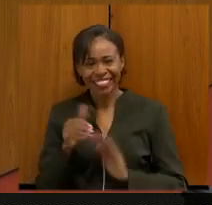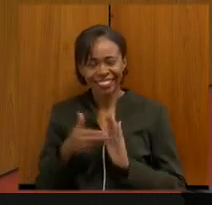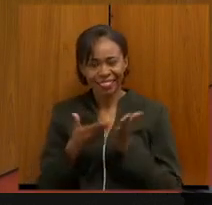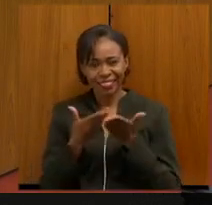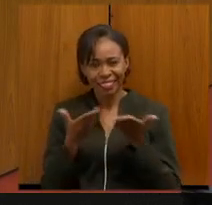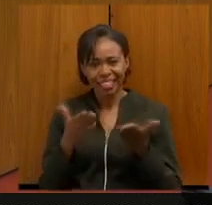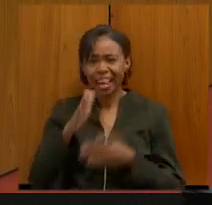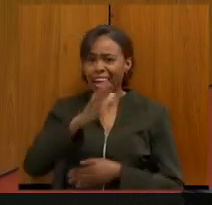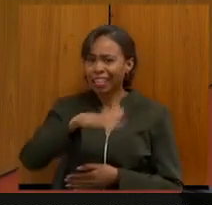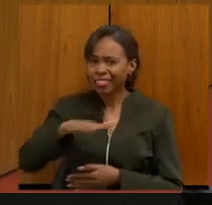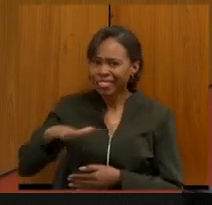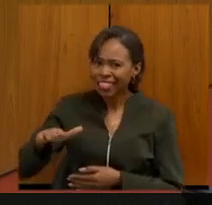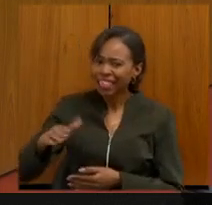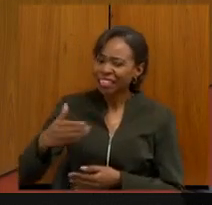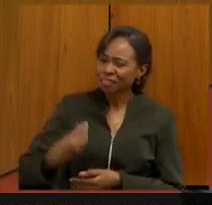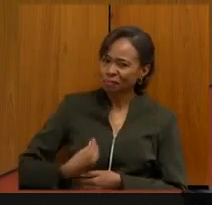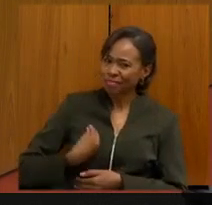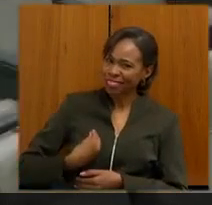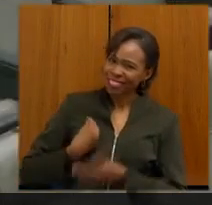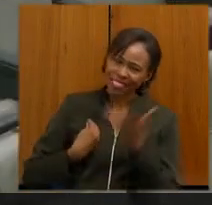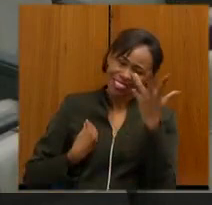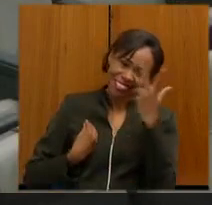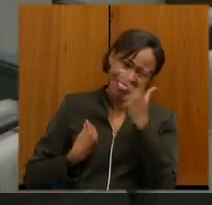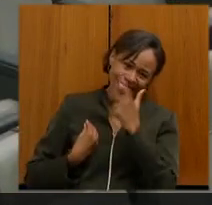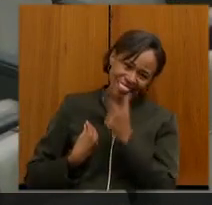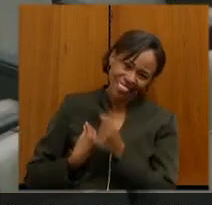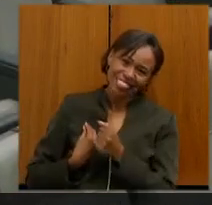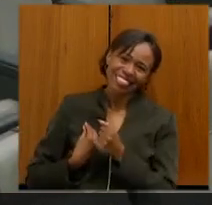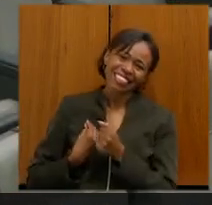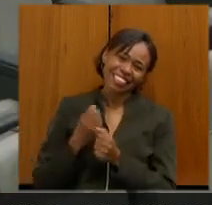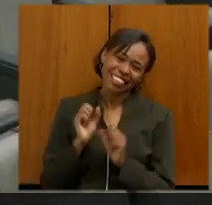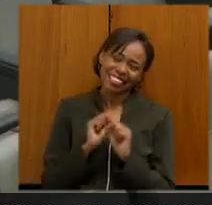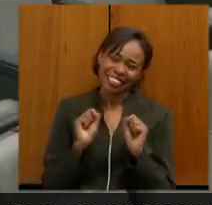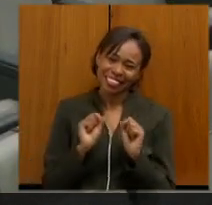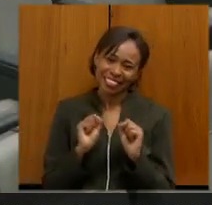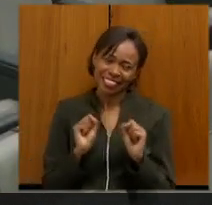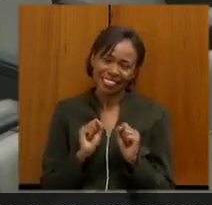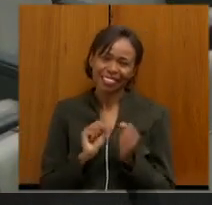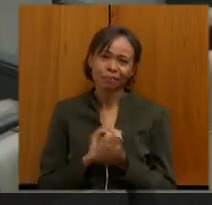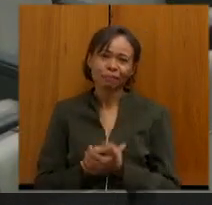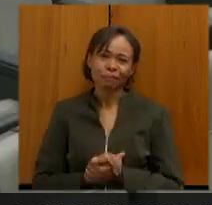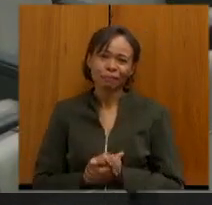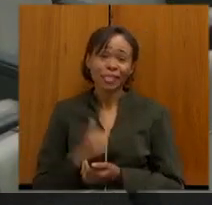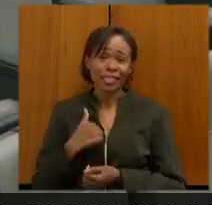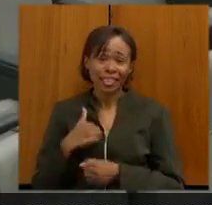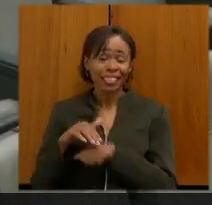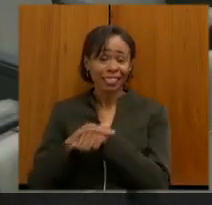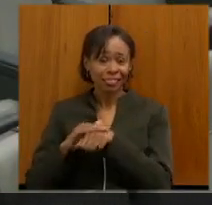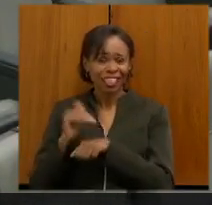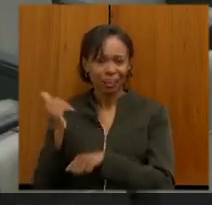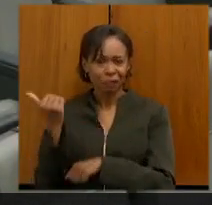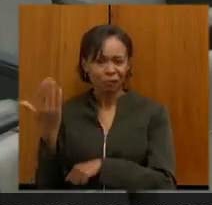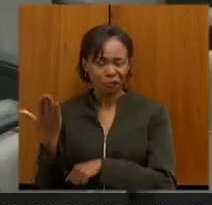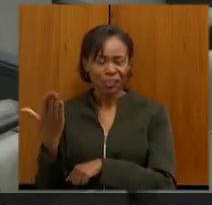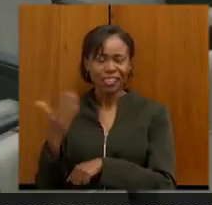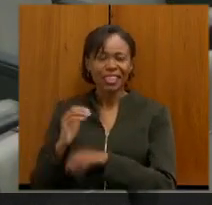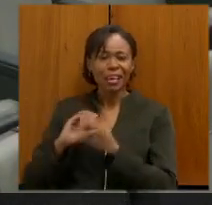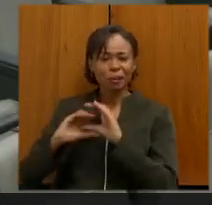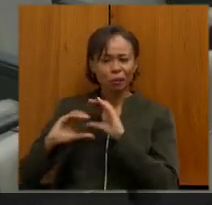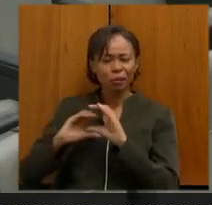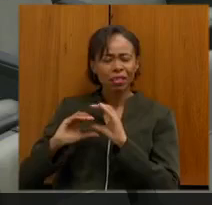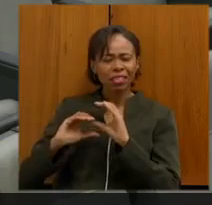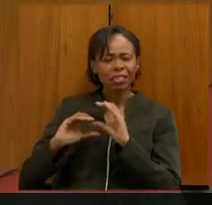as crianças todas aqui lindas adoro e tava conversando ali fora com a